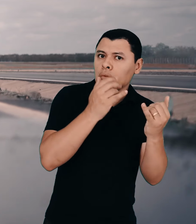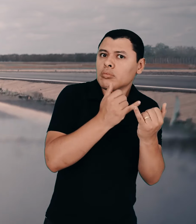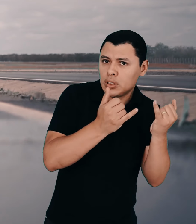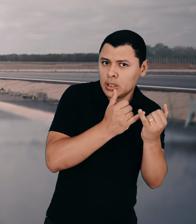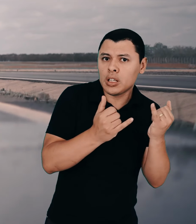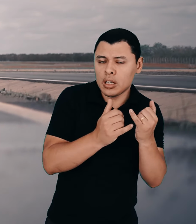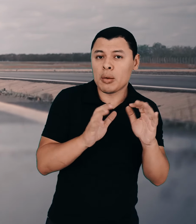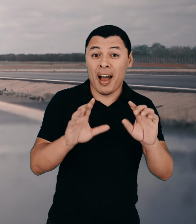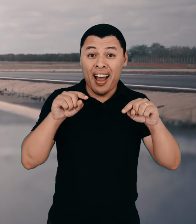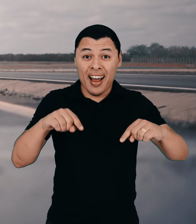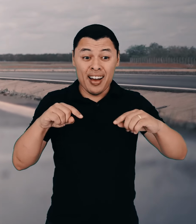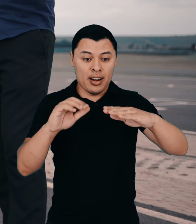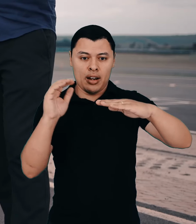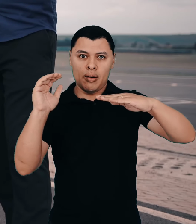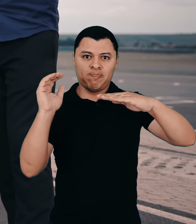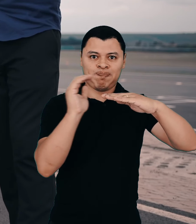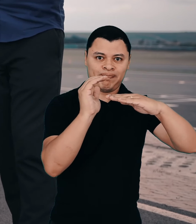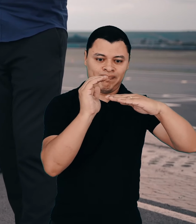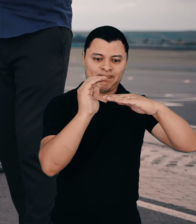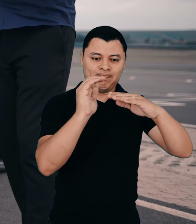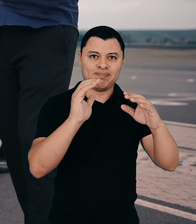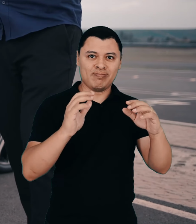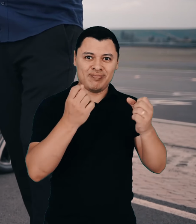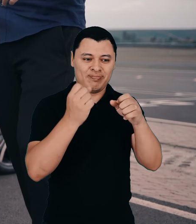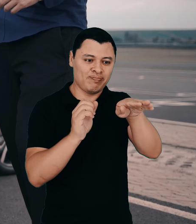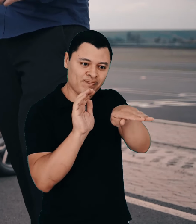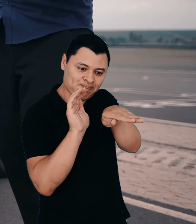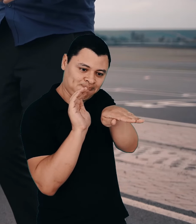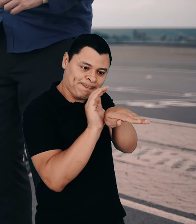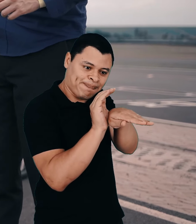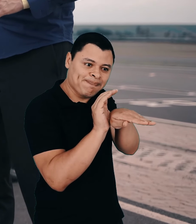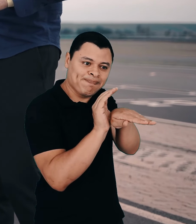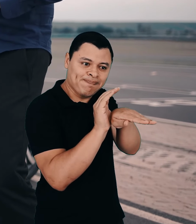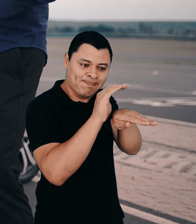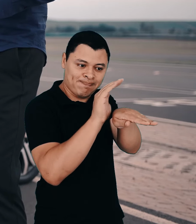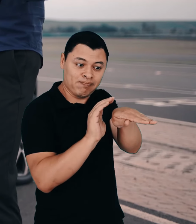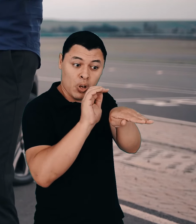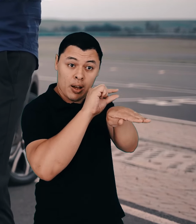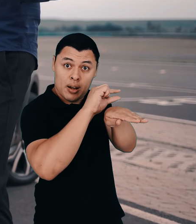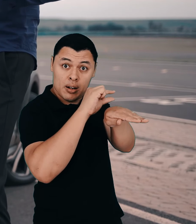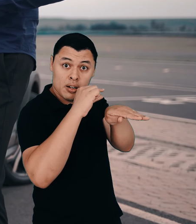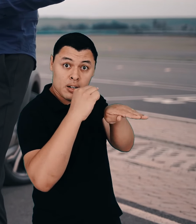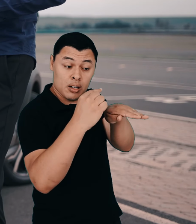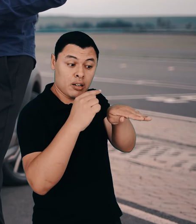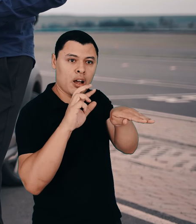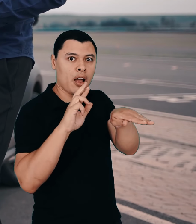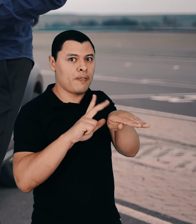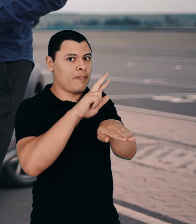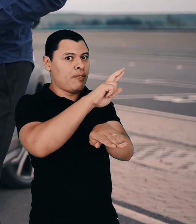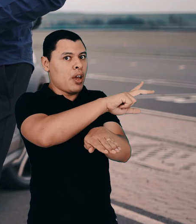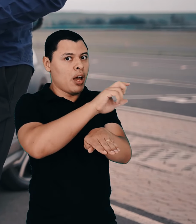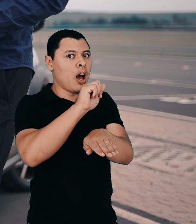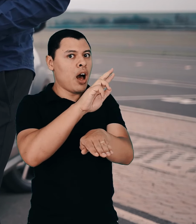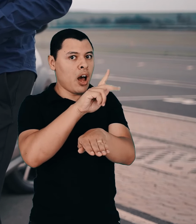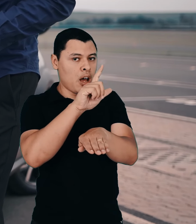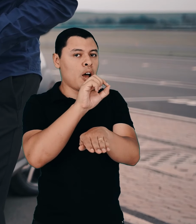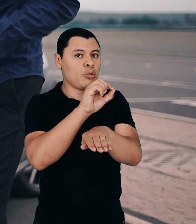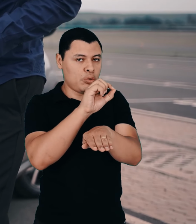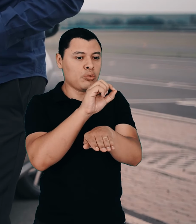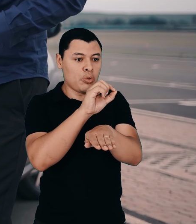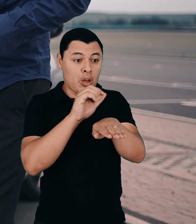exatamente a mesma cara nesse 3/4 traseiro, é impossível você não fazer associação, mas ó, a folha externa aqui é totalmente diferente, tanto que a posição de placa aqui